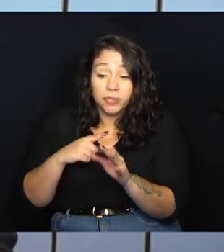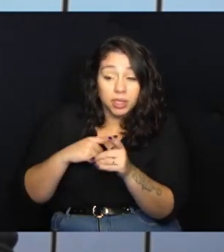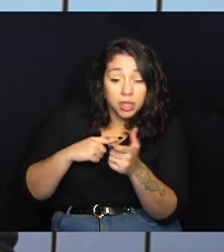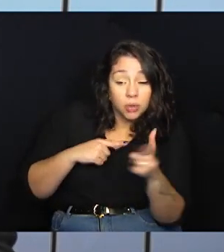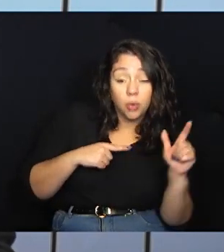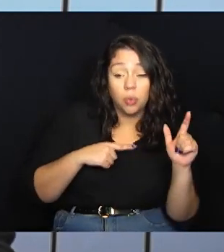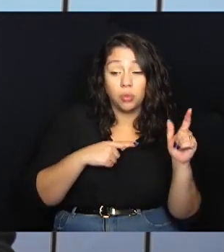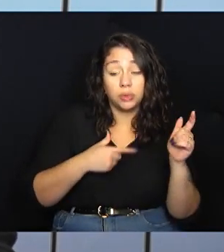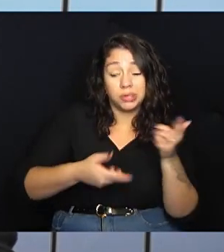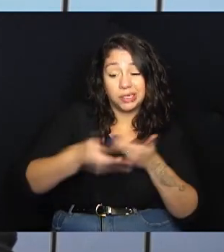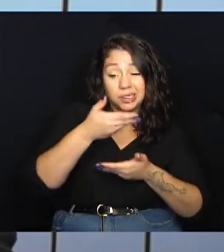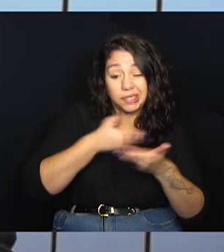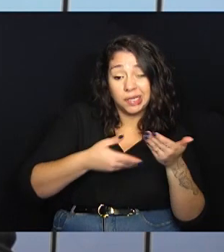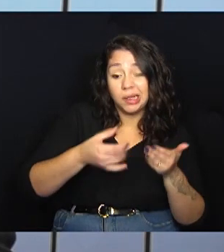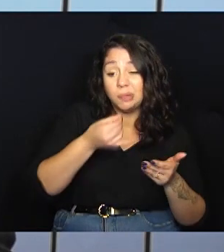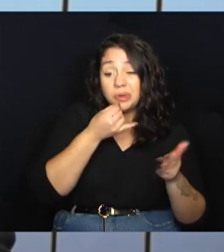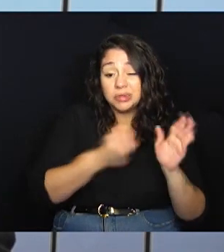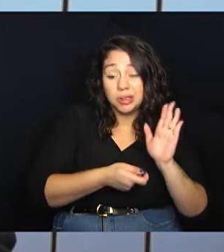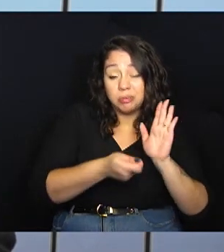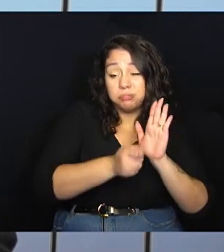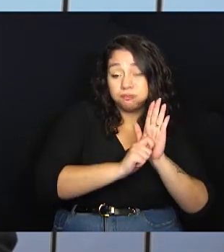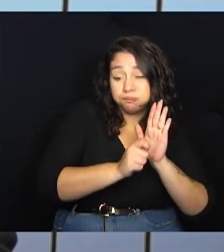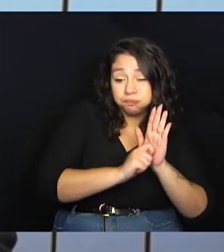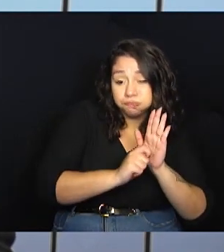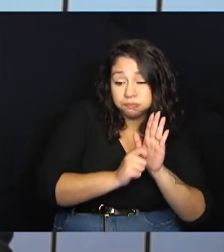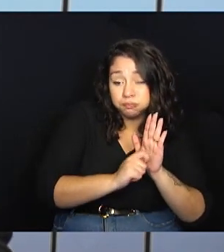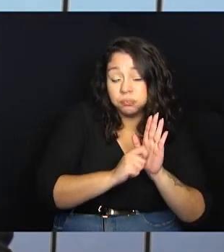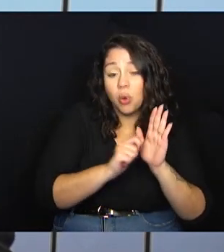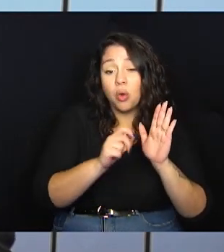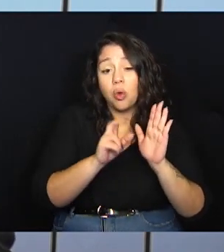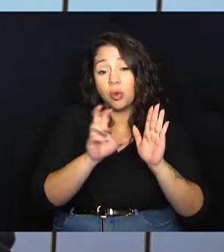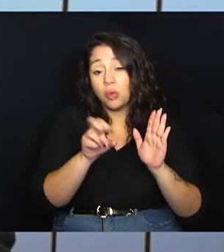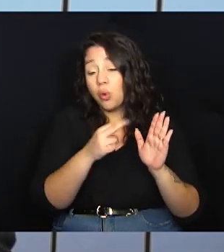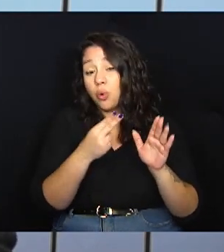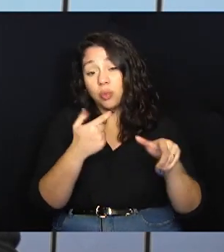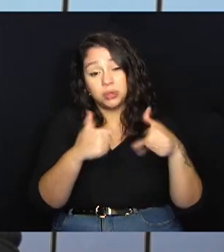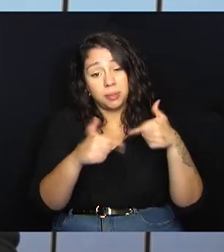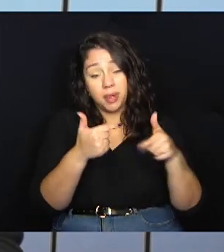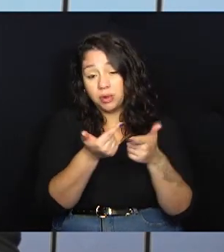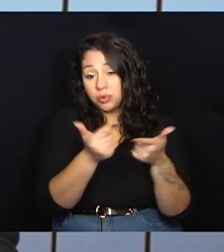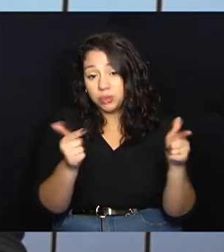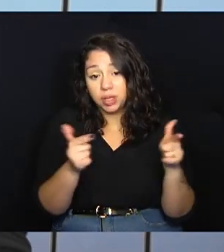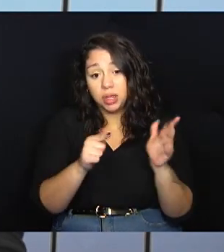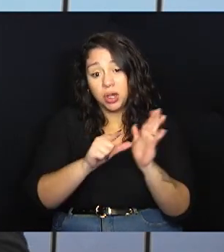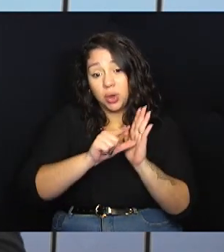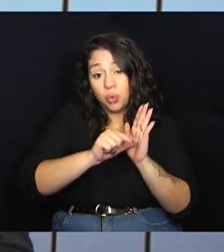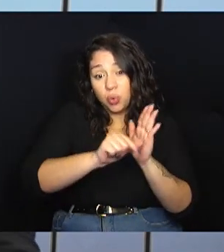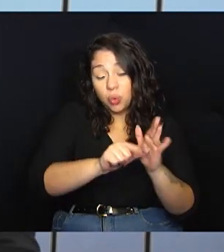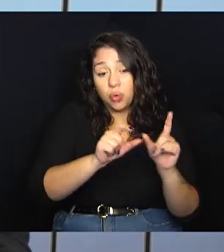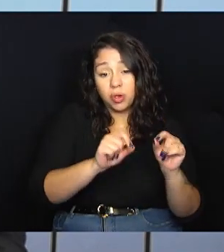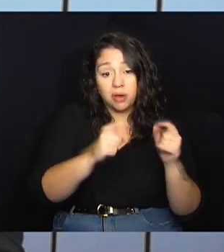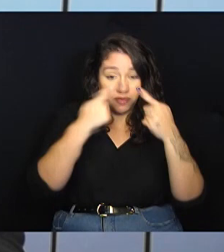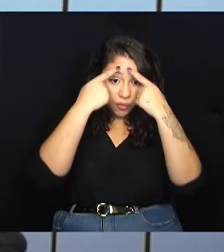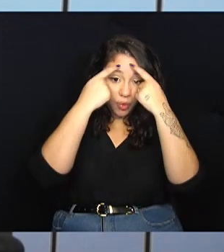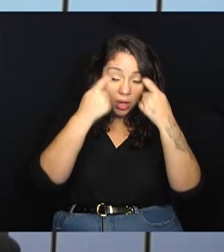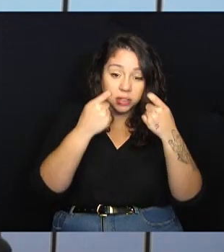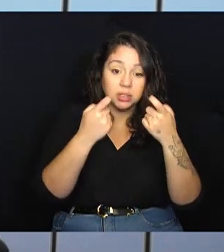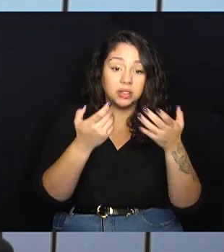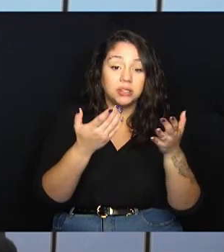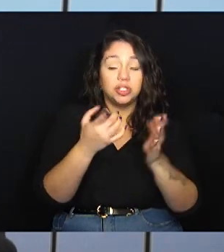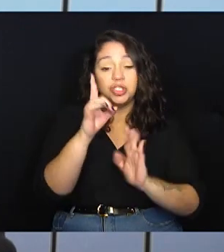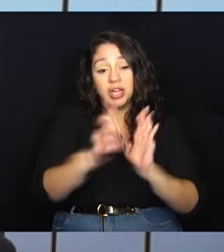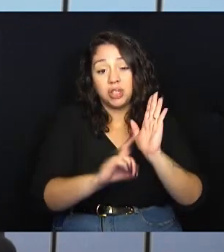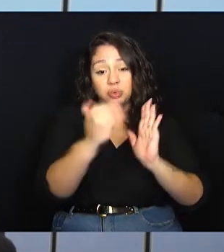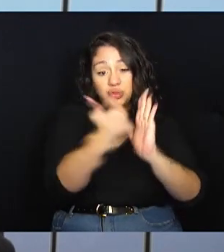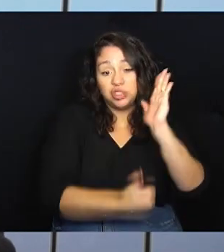com o uso de substâncias psicoativas, o desemprego e a consequente violências, né, ou violações que